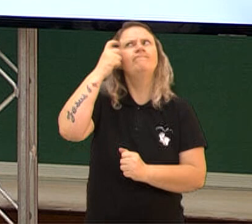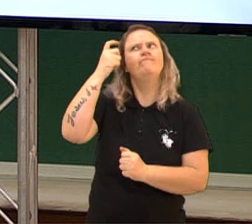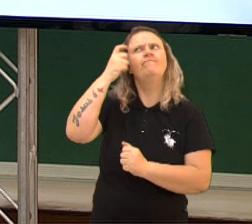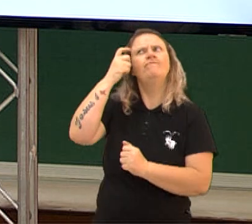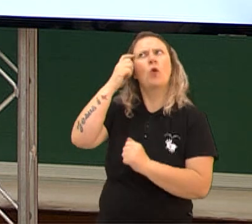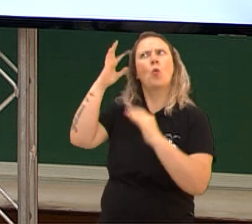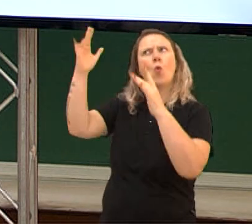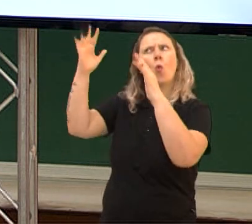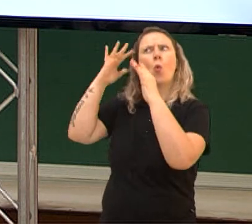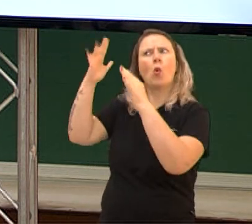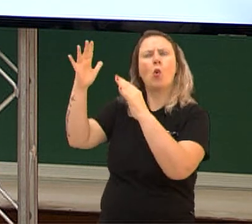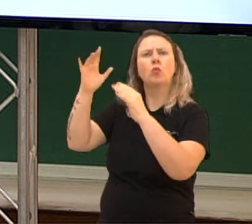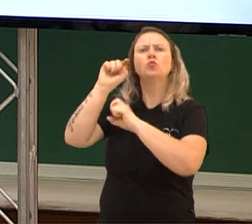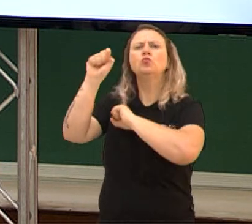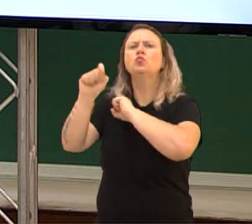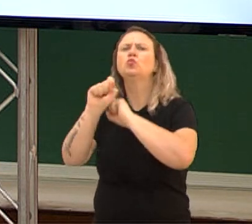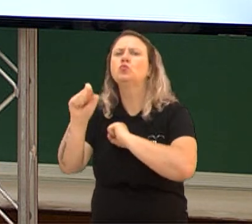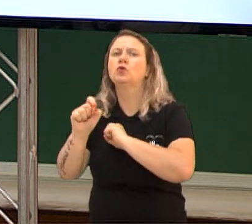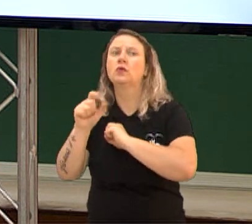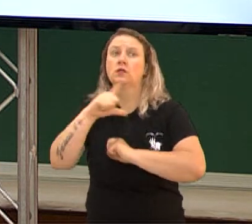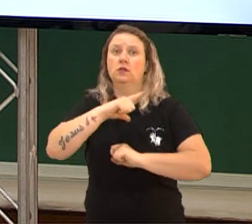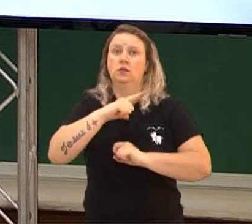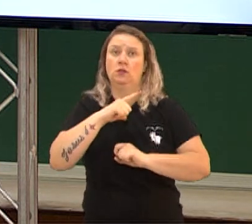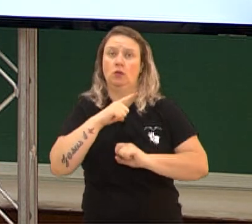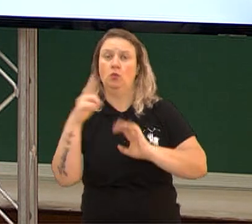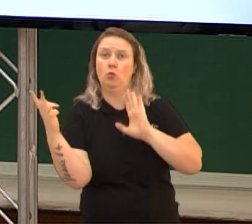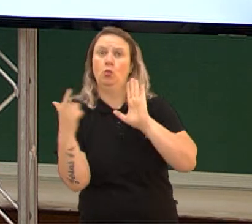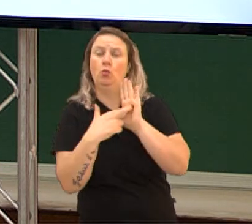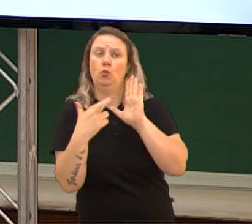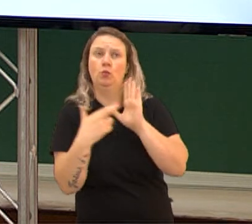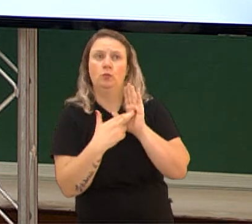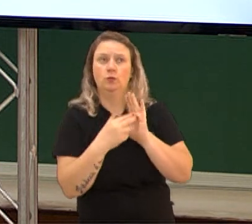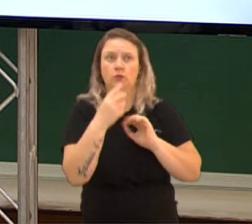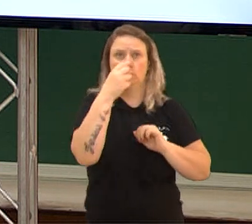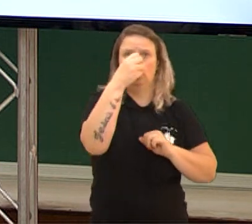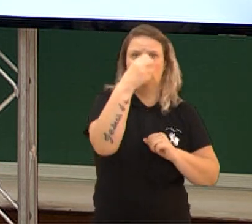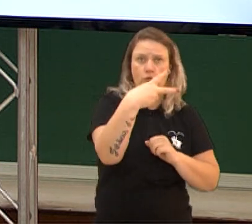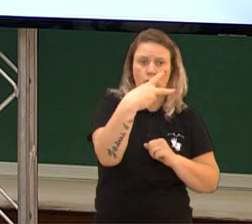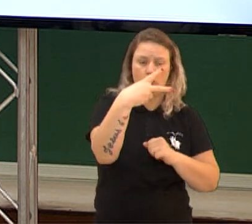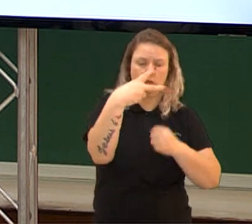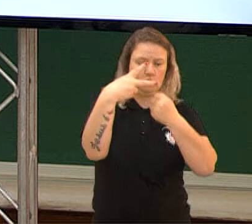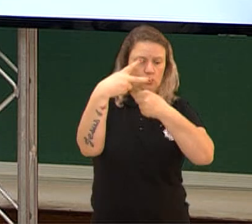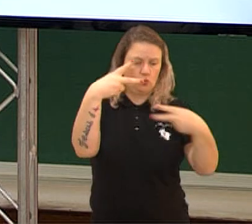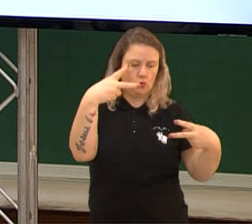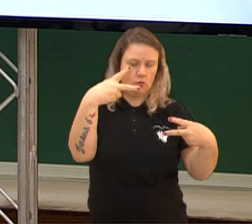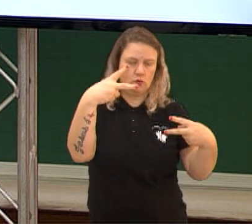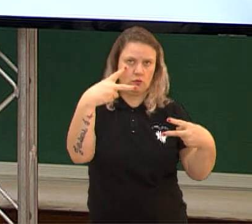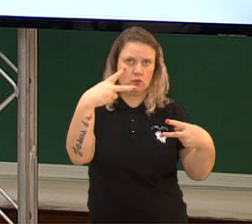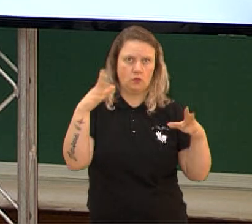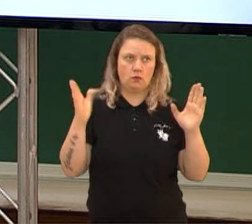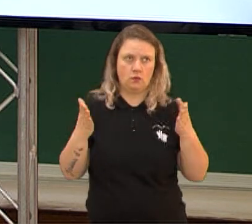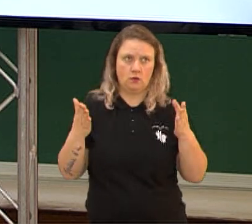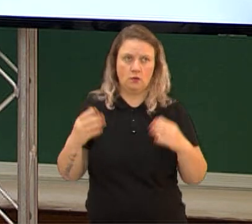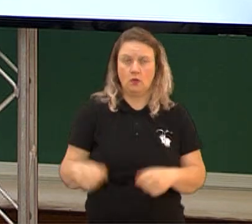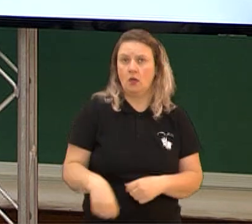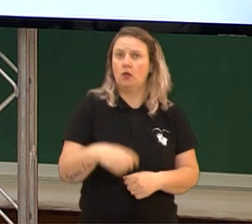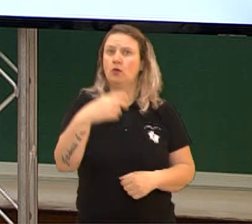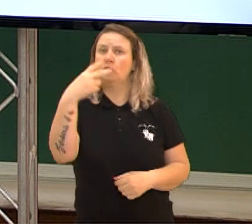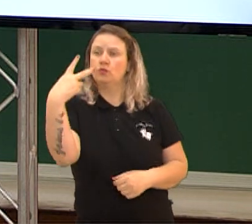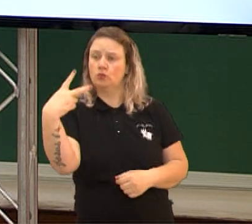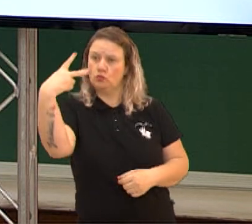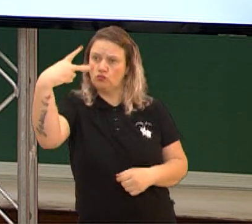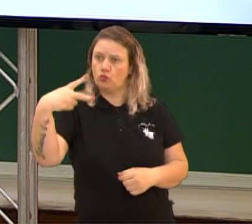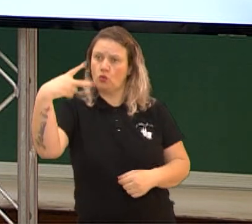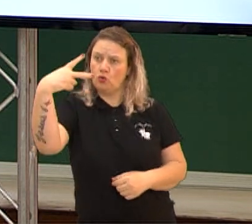tenho um produto de uma matriz 2 por 2, de uma matriz duas linhas por 1, ou seja, 2 por 1, como que vai